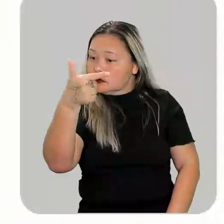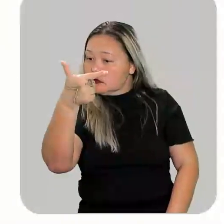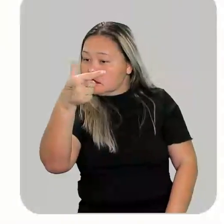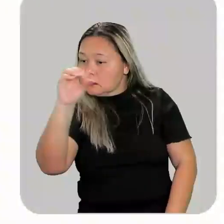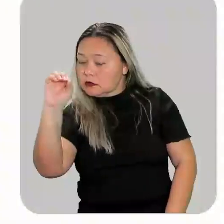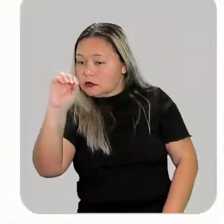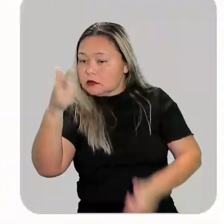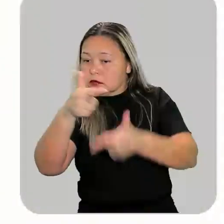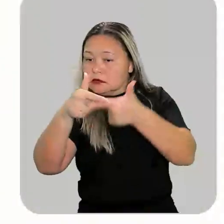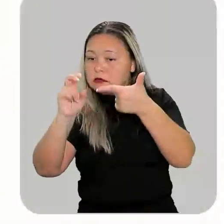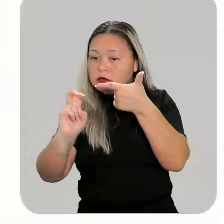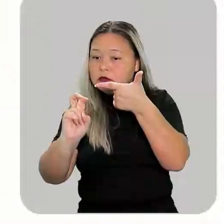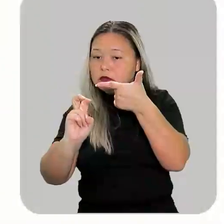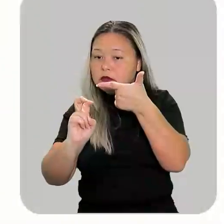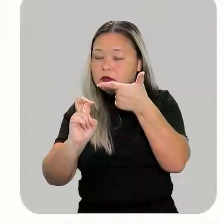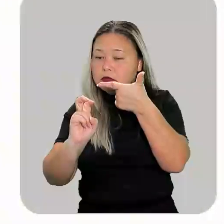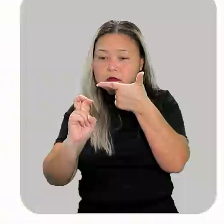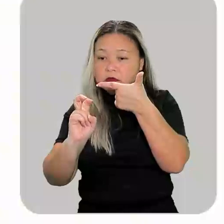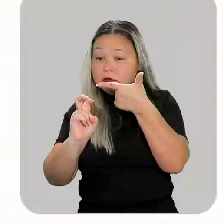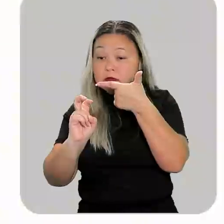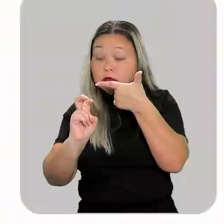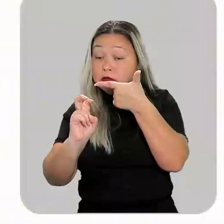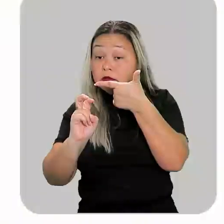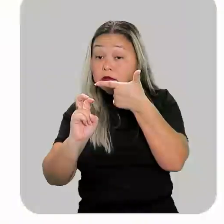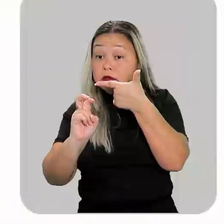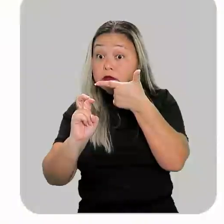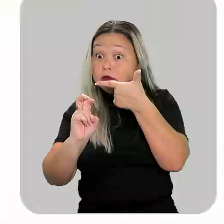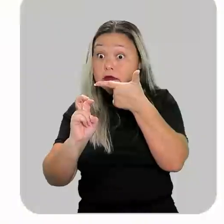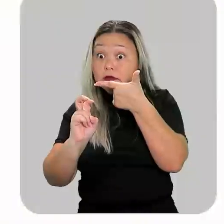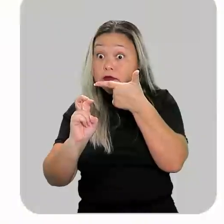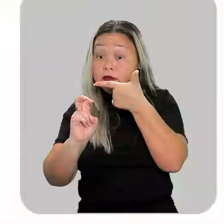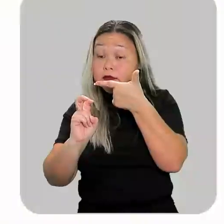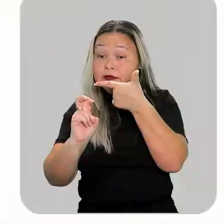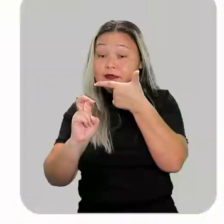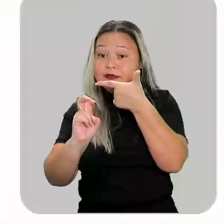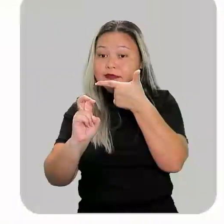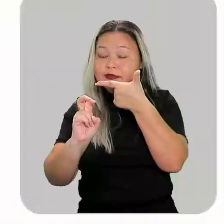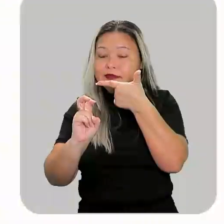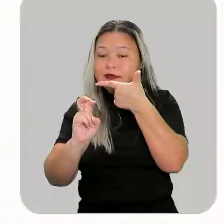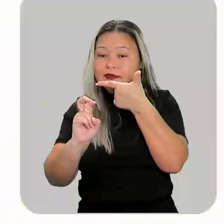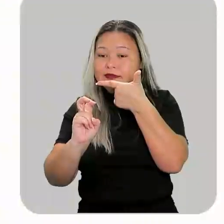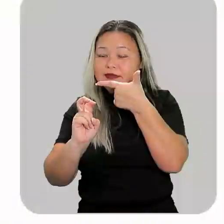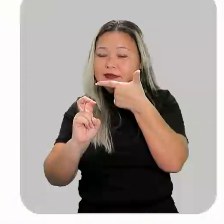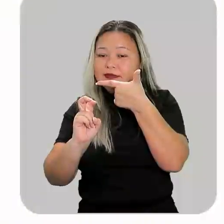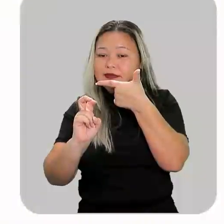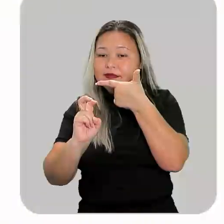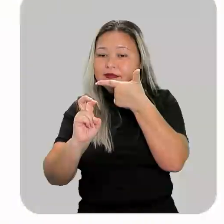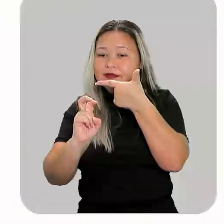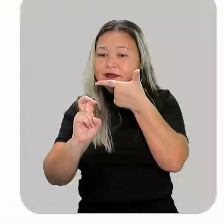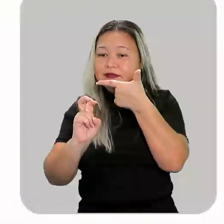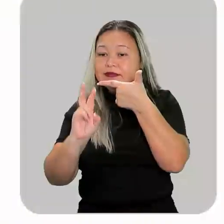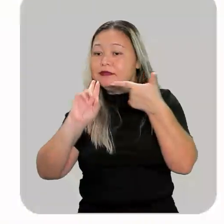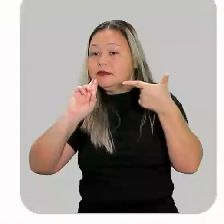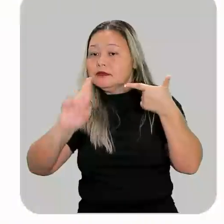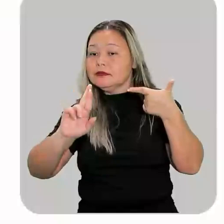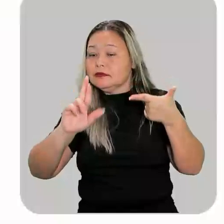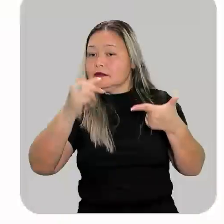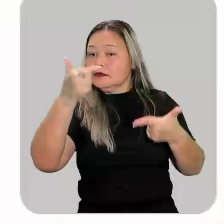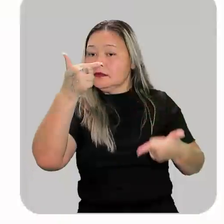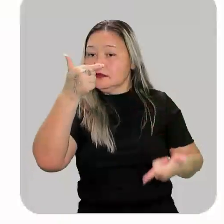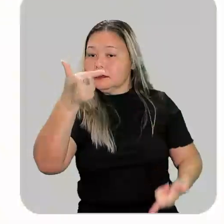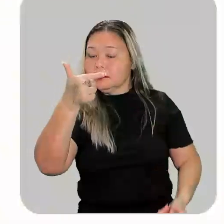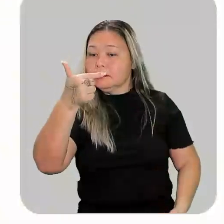por 5. Dividido por 5. Estou avançando a intérprete? Ainda não. Não, ainda não. E aí, então, o resultado disso,